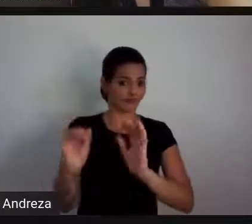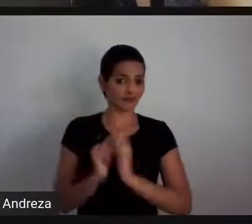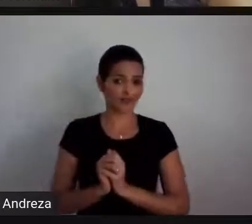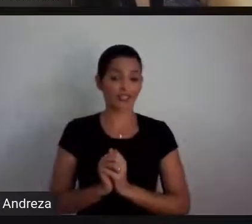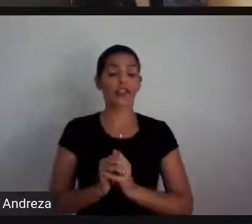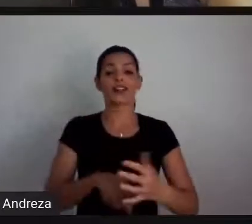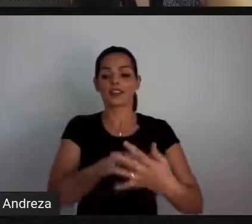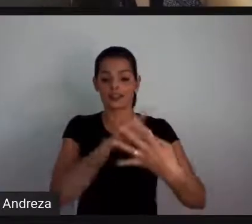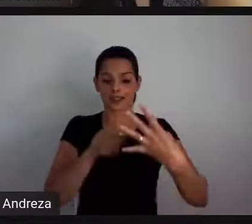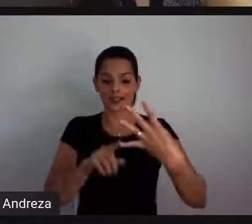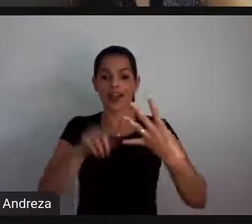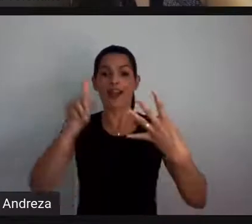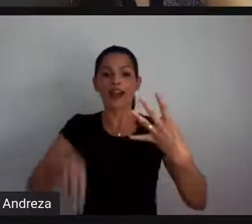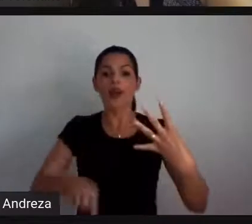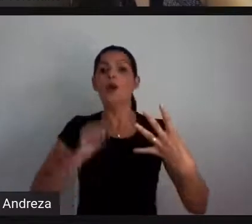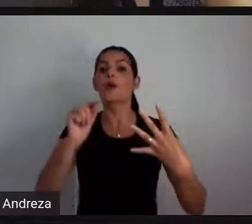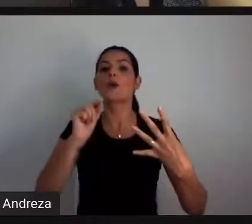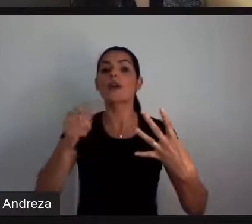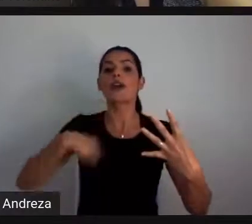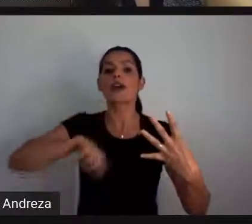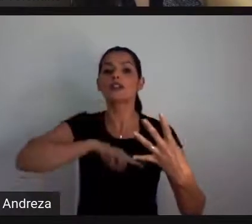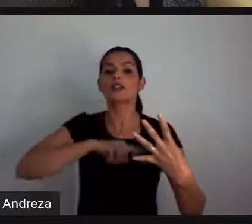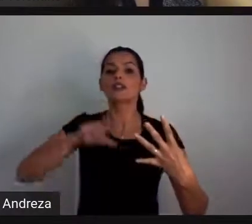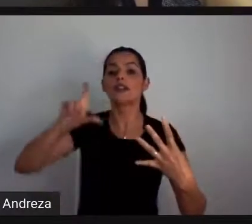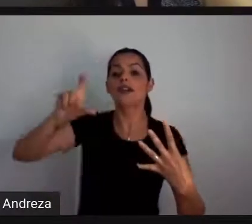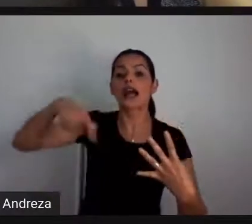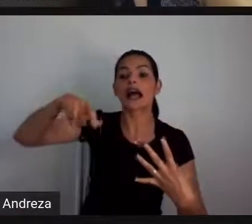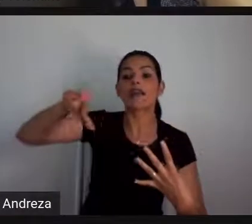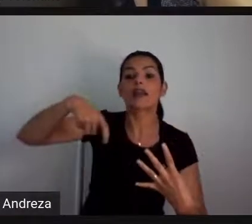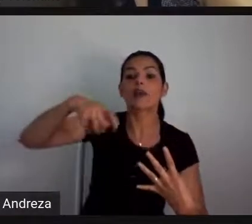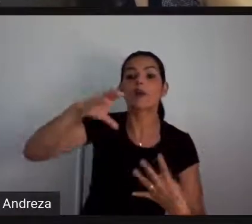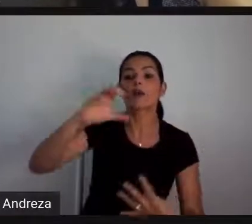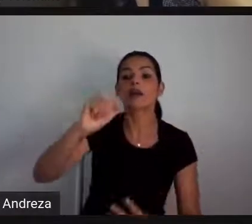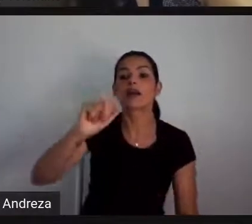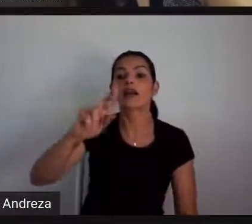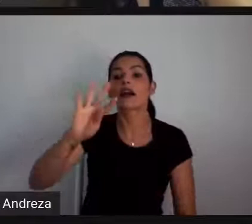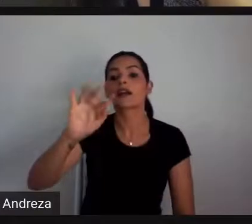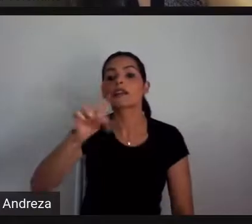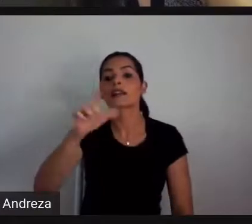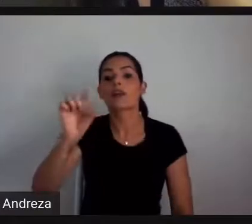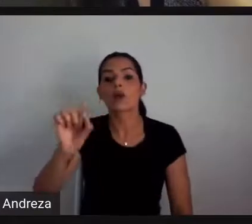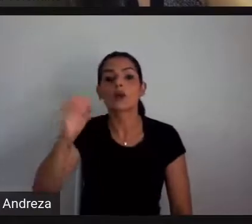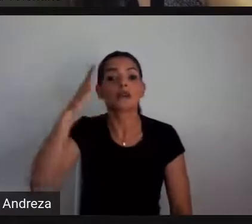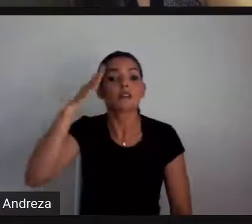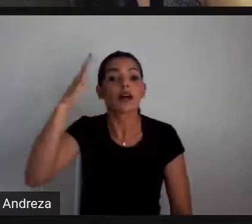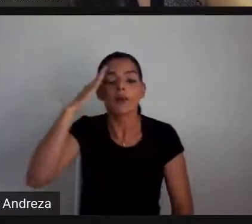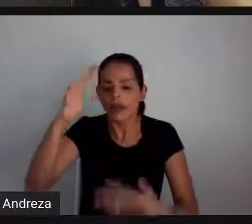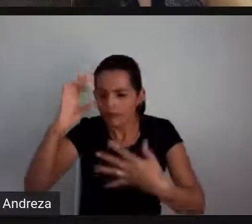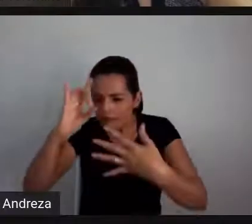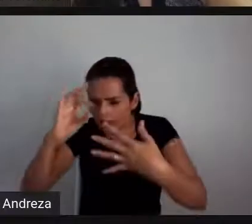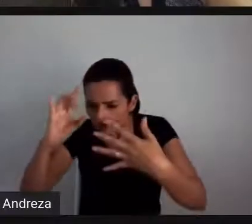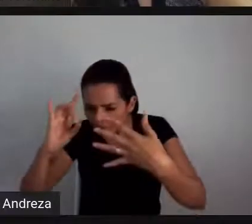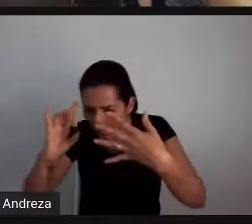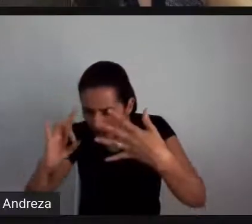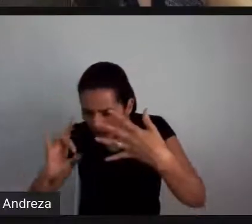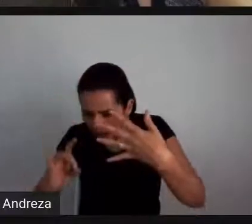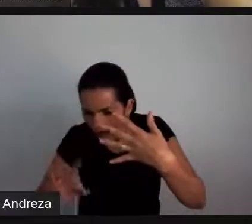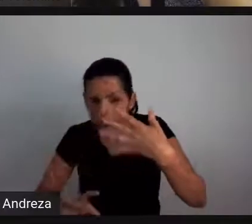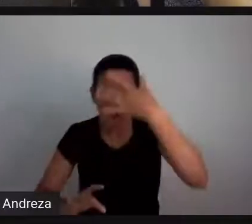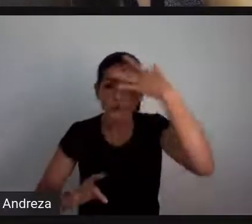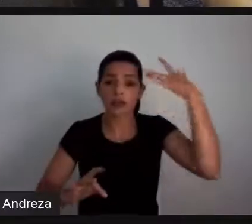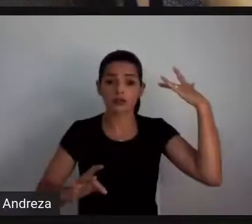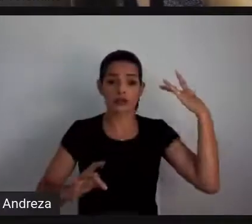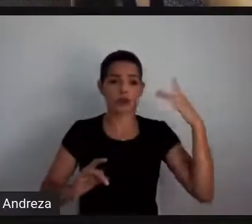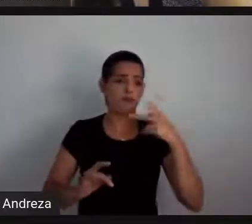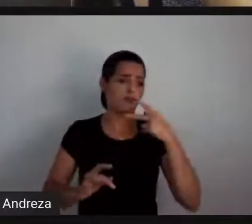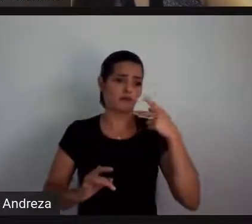anotação de gastos é a gente abrir o cartão de crédito, né? Então, muitas pessoas têm, assim, consideram que o cartão de crédito é